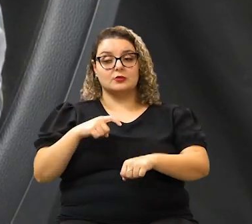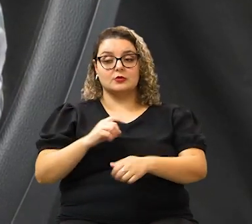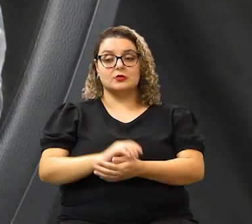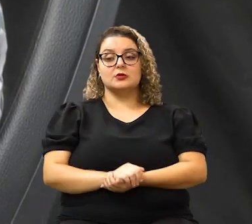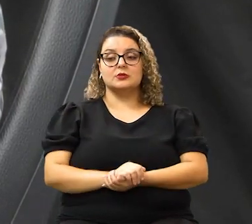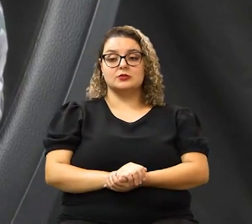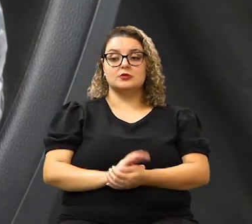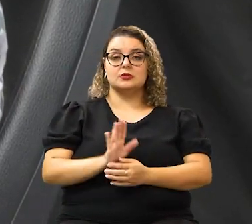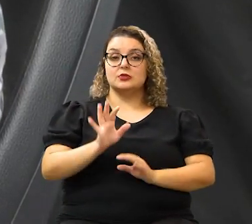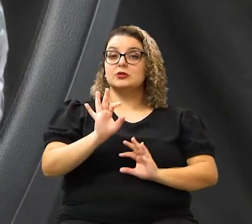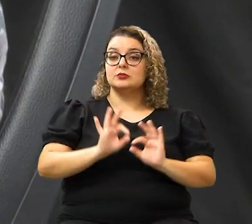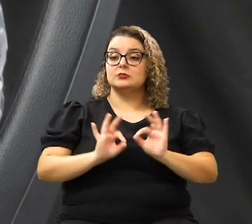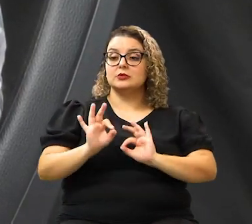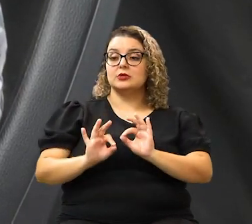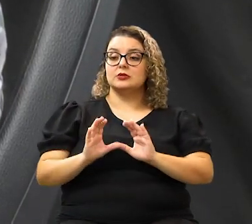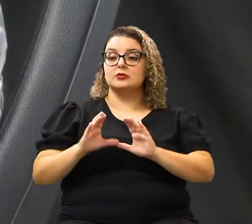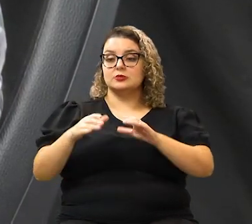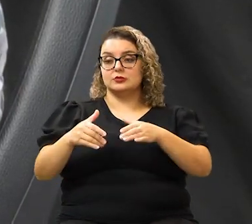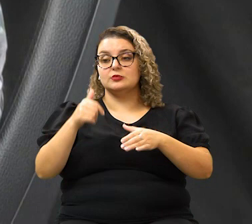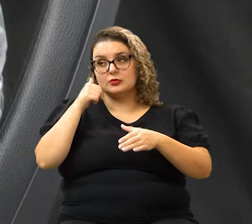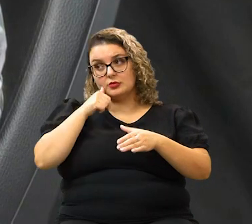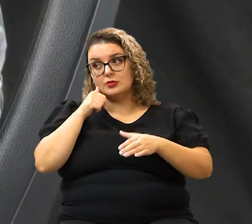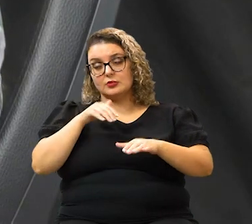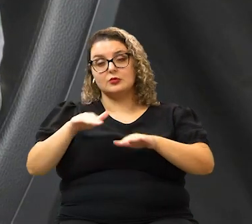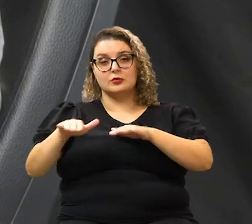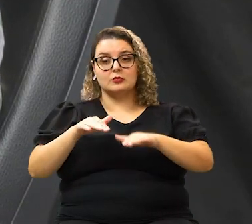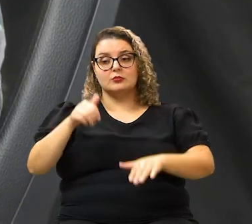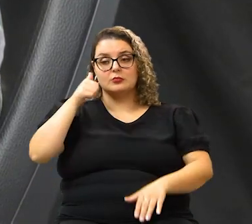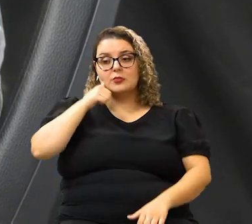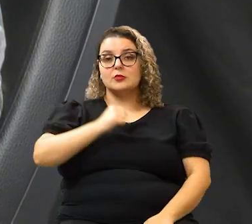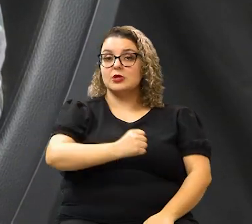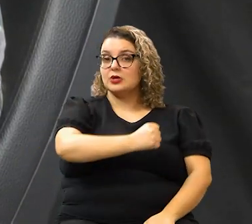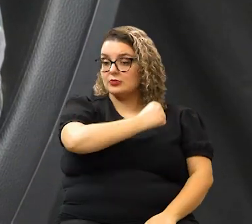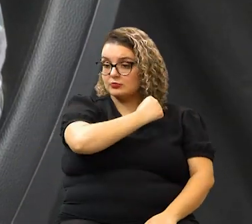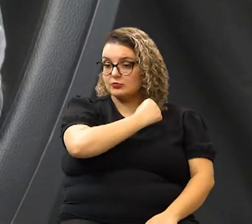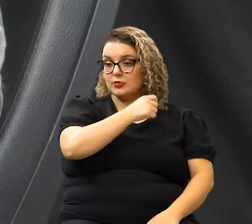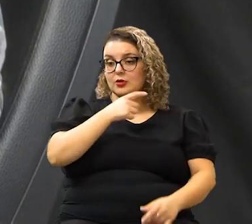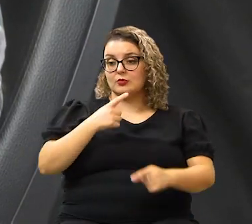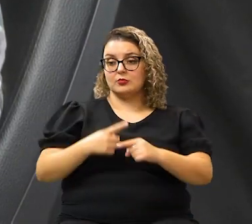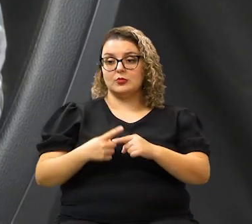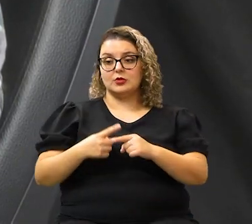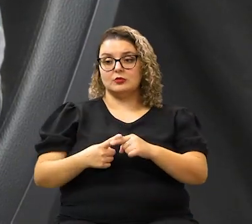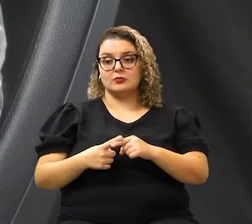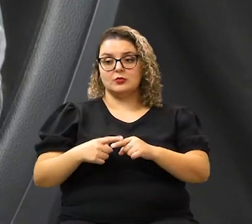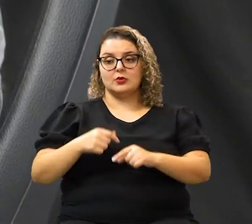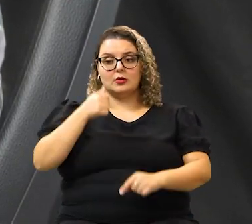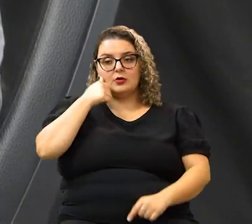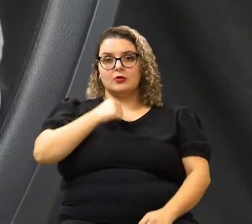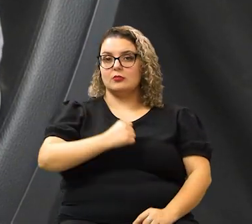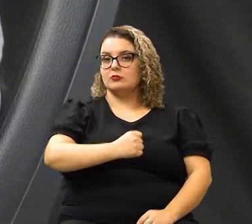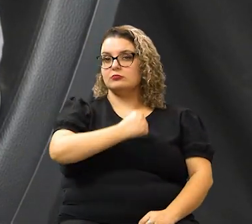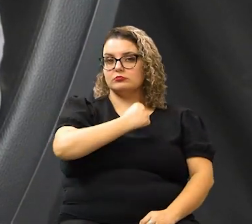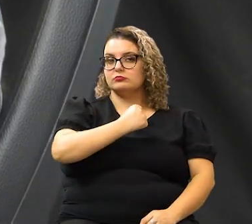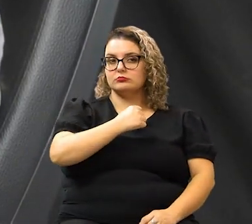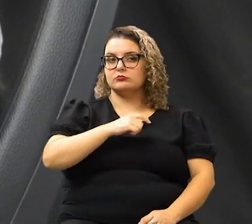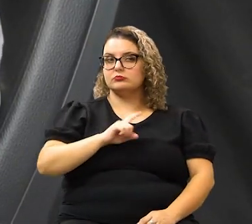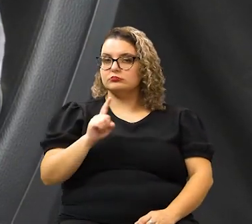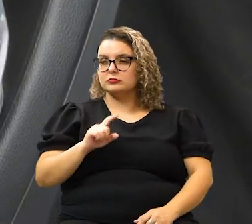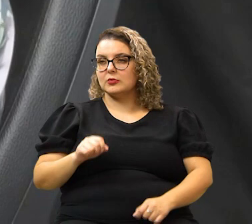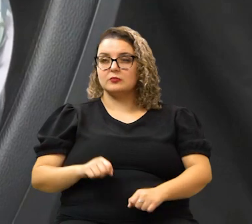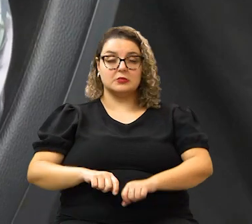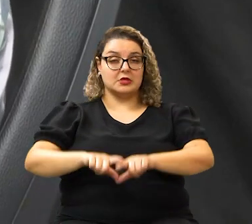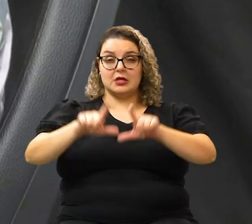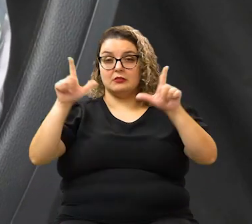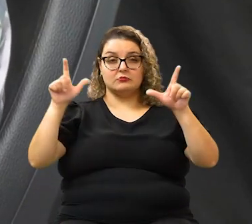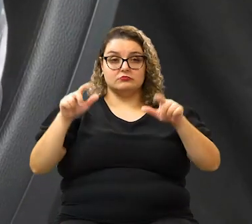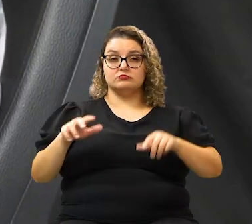grupo de mulheres no movimento feminista também, né? Porque na época o feminismo não estava muito em voga, né? Não estava na onda